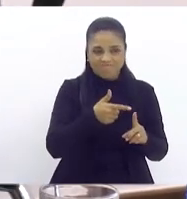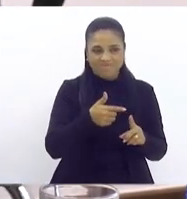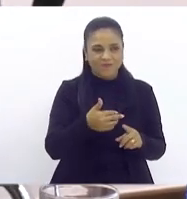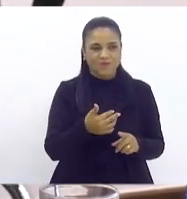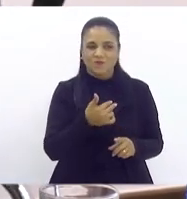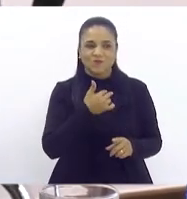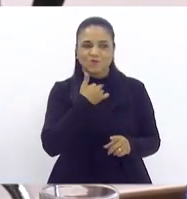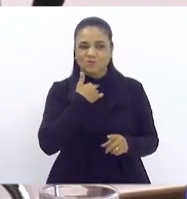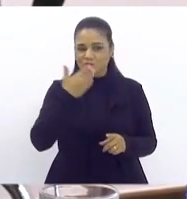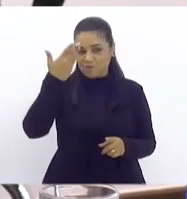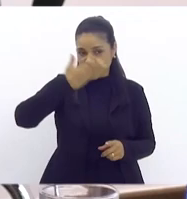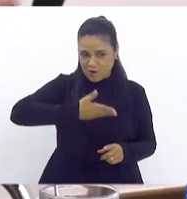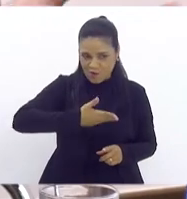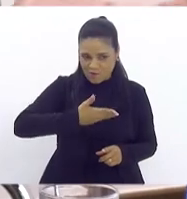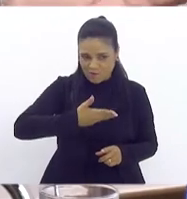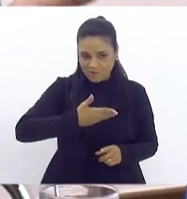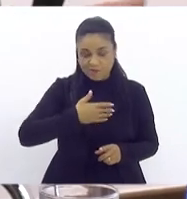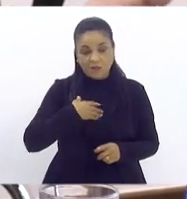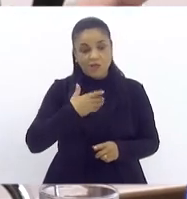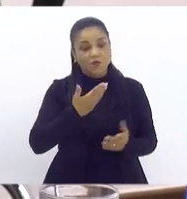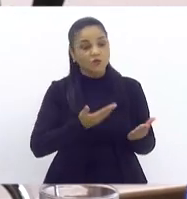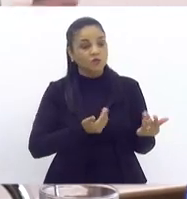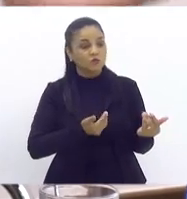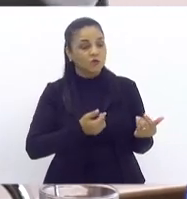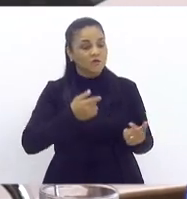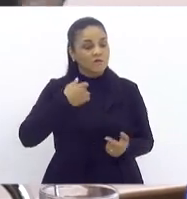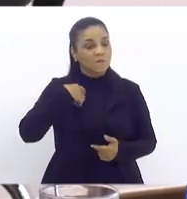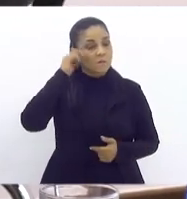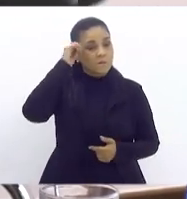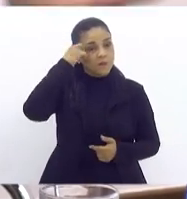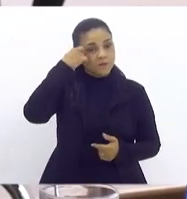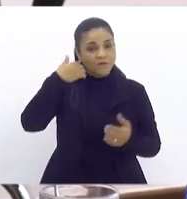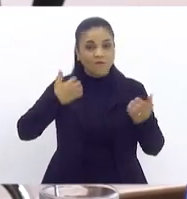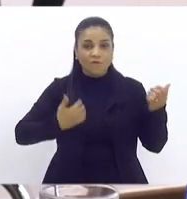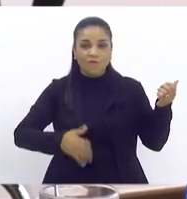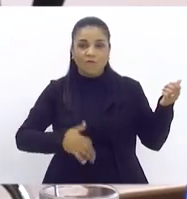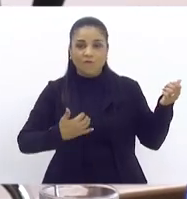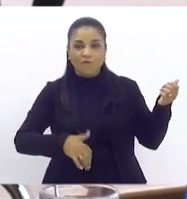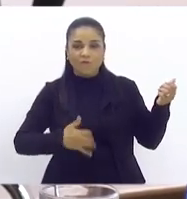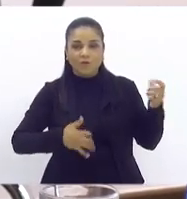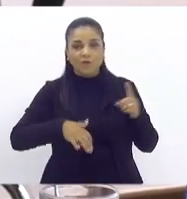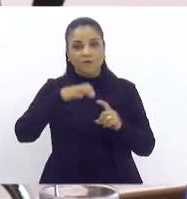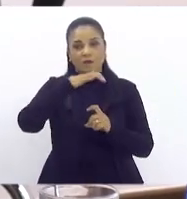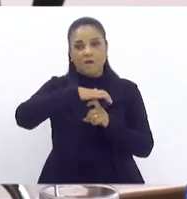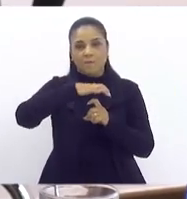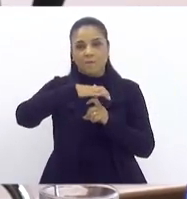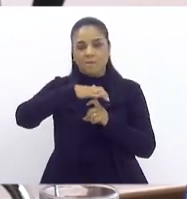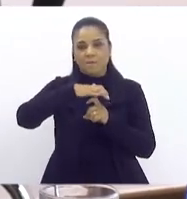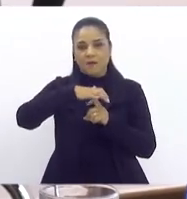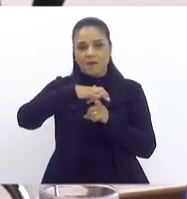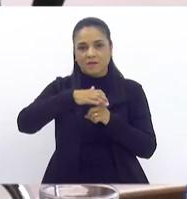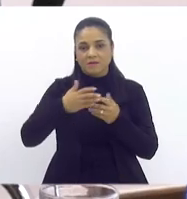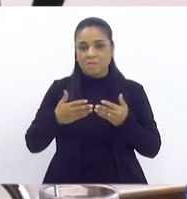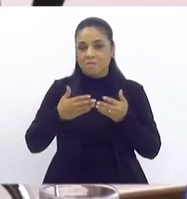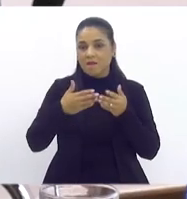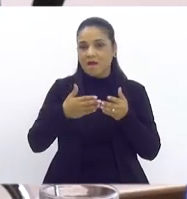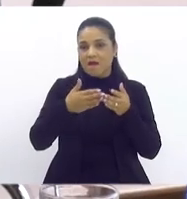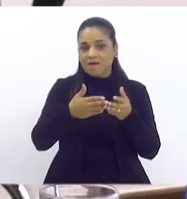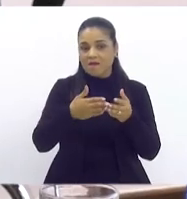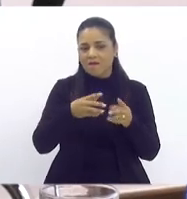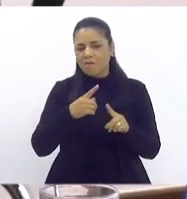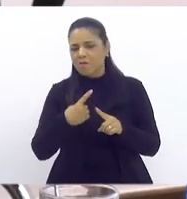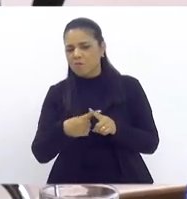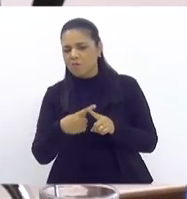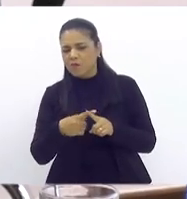fundada suspeita era um jovem preto com um violoncelo no meio da Praça das barcas de Niterói por que que a polícia parou esse